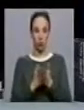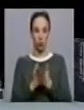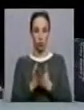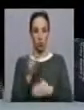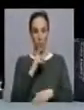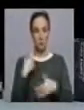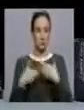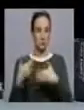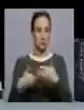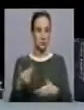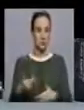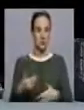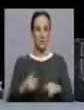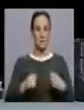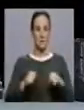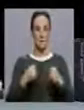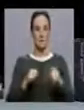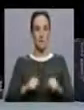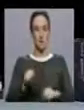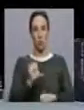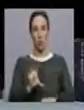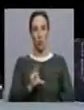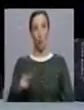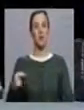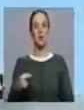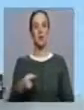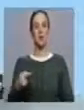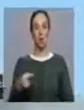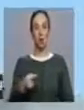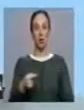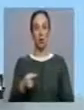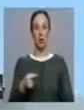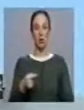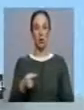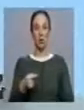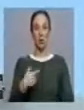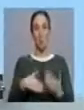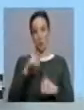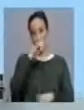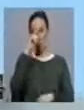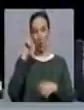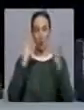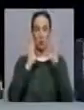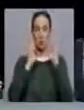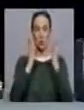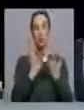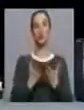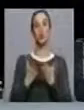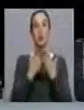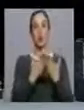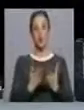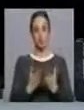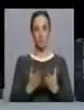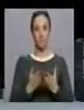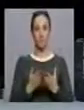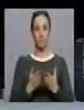ficam mais ansiosas de uma forma negativa tem mais dificuldade de concentração postularem portanto são capazes